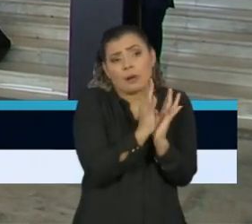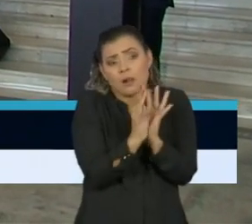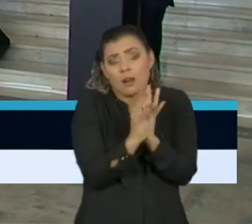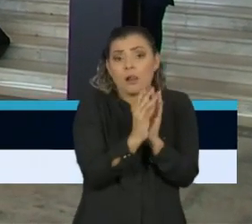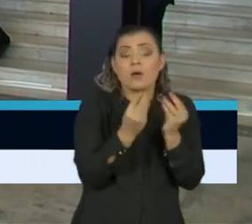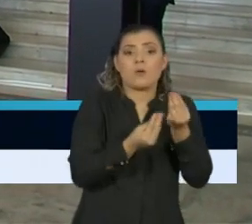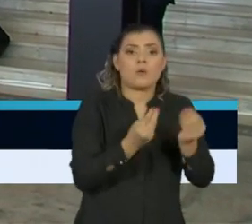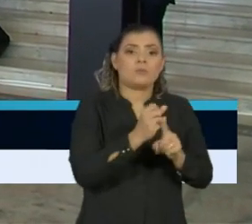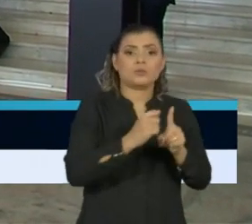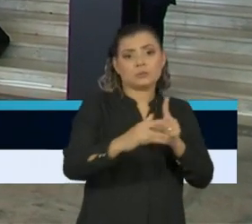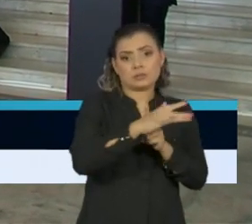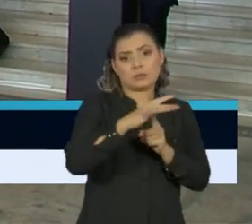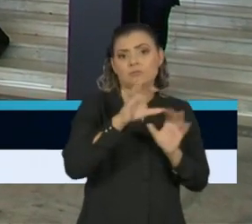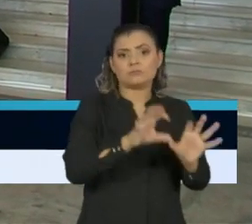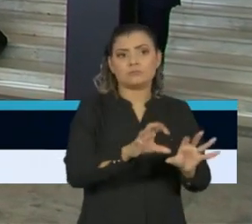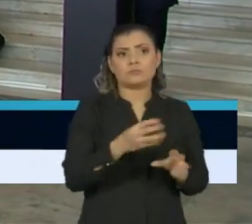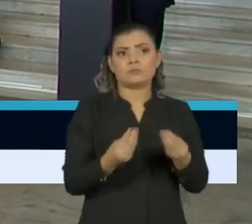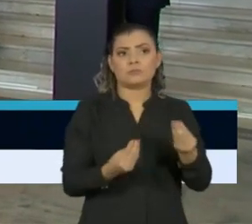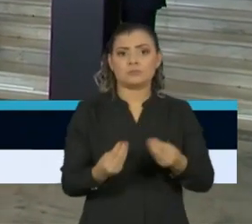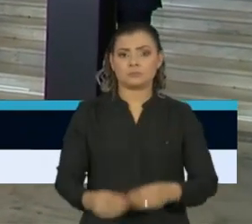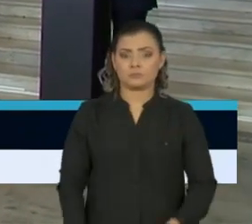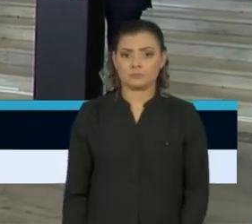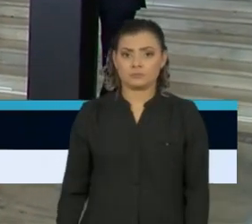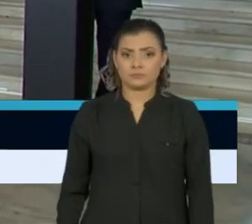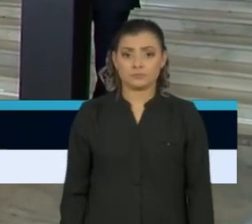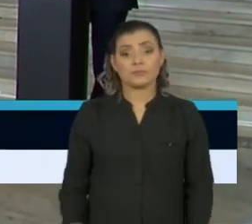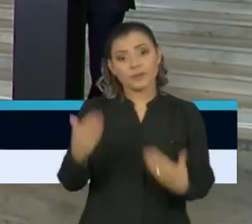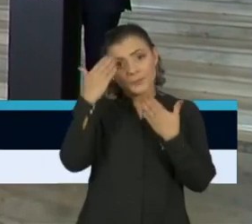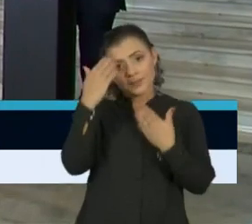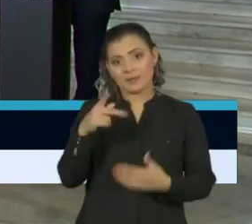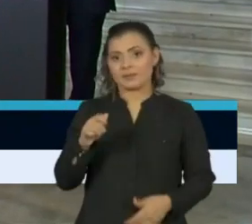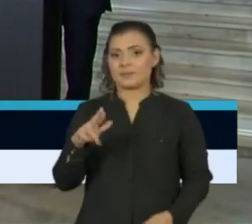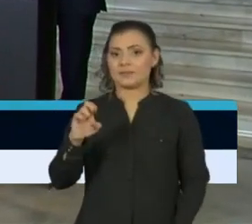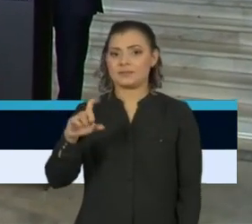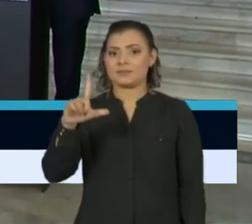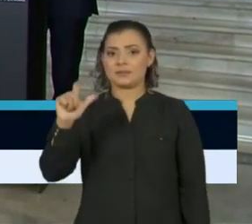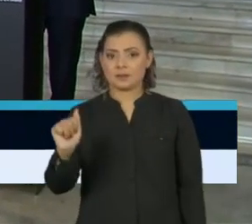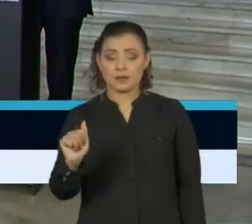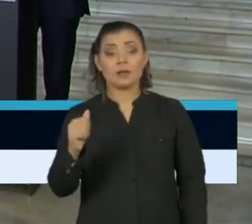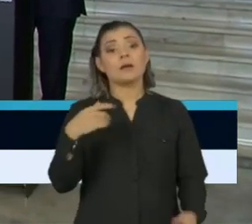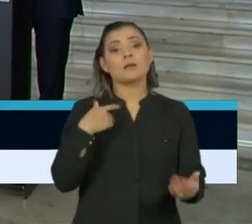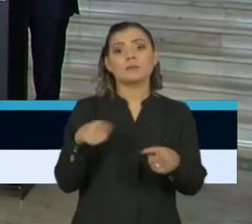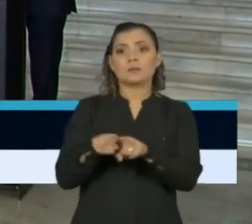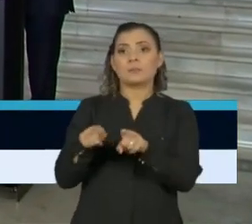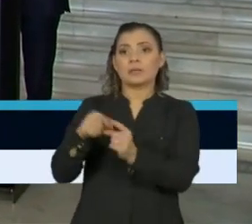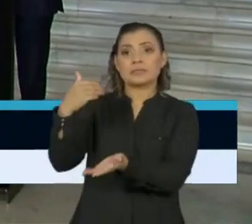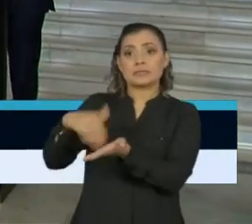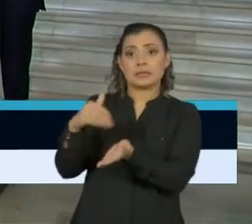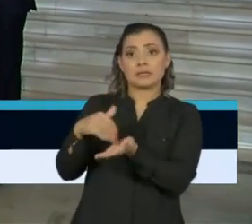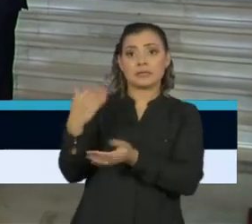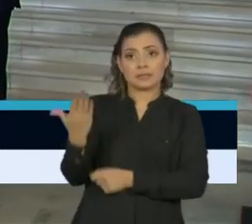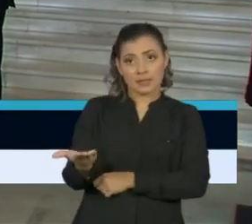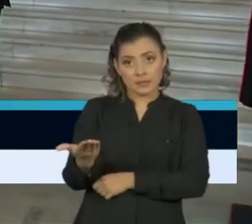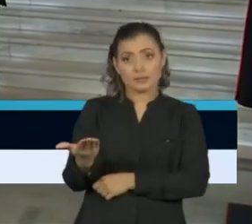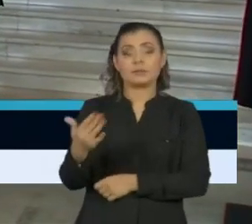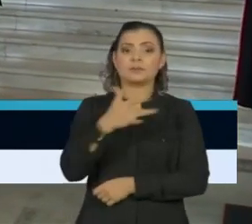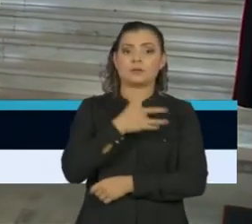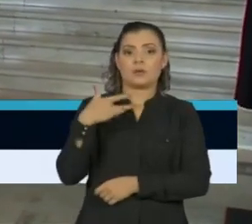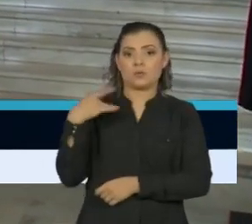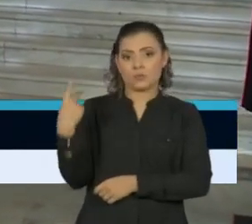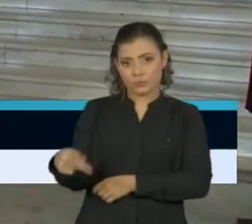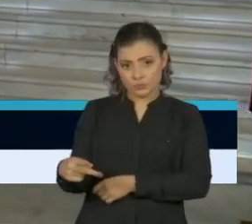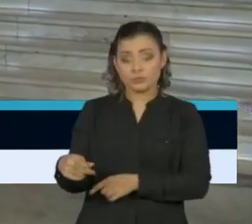questão social mesmo, governador. Obrigado, Priscila. Vou dividir a resposta com o secretário de